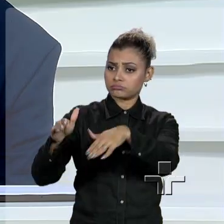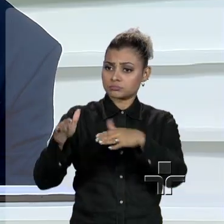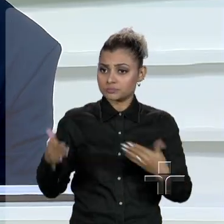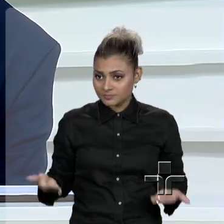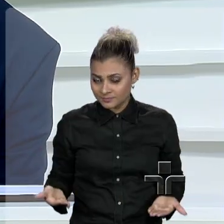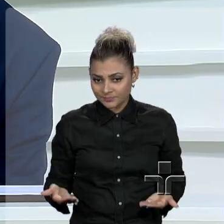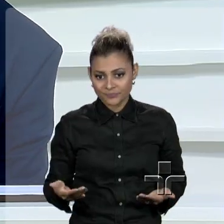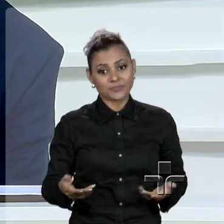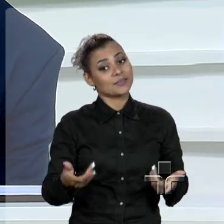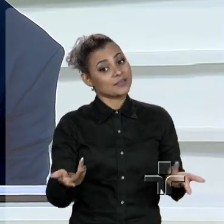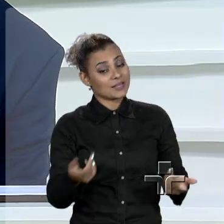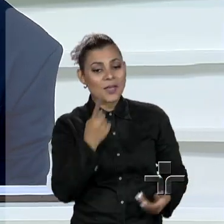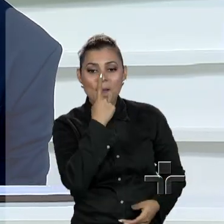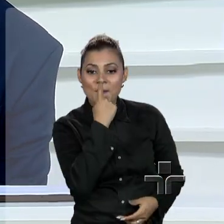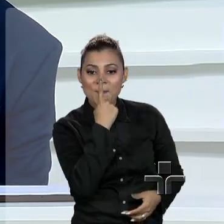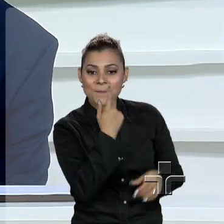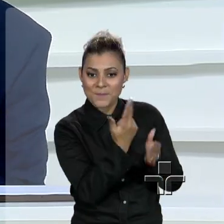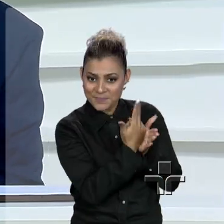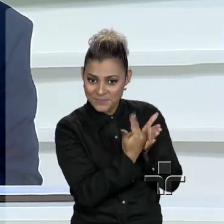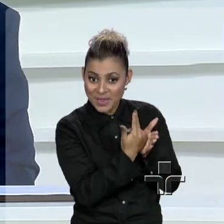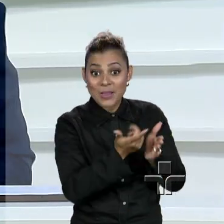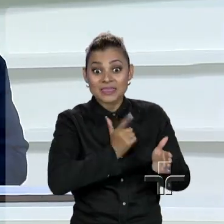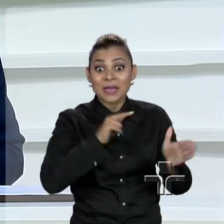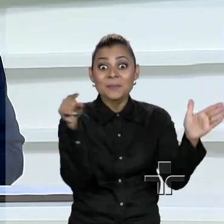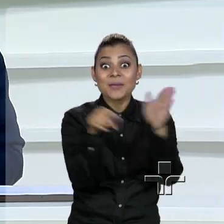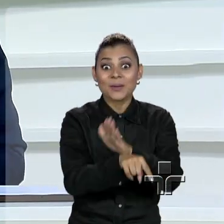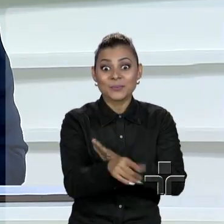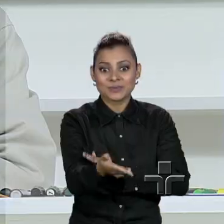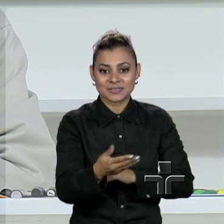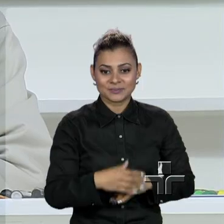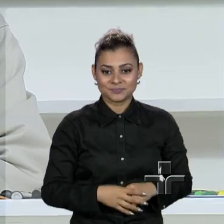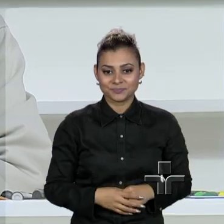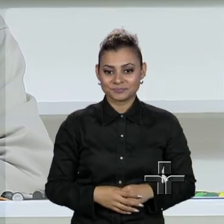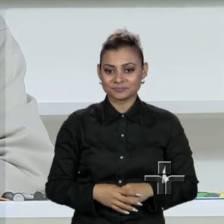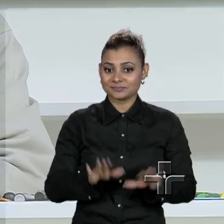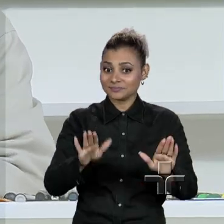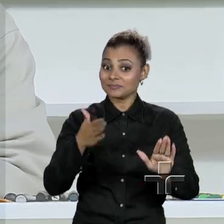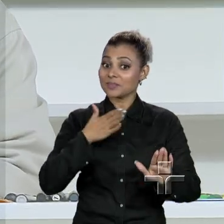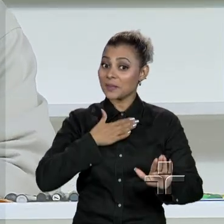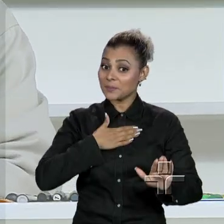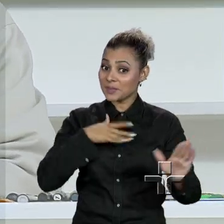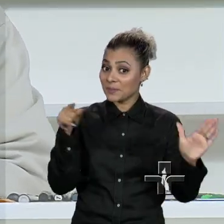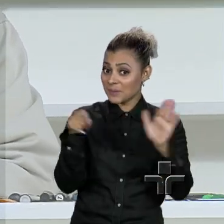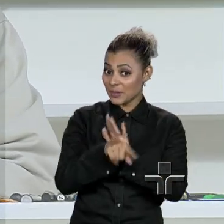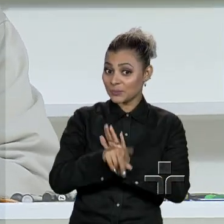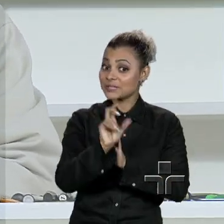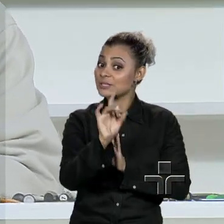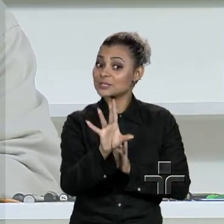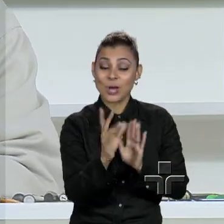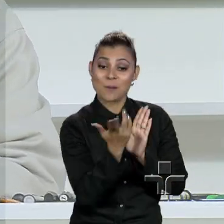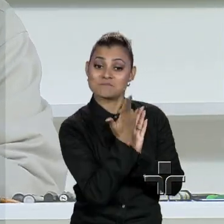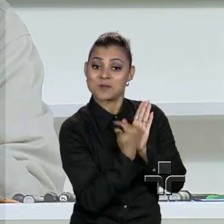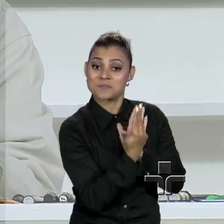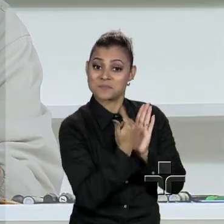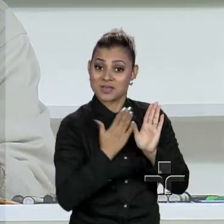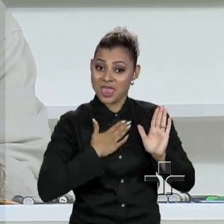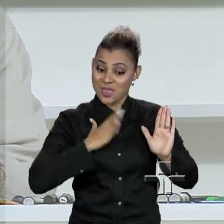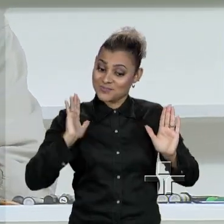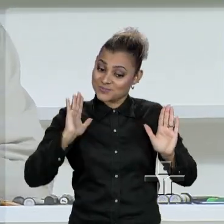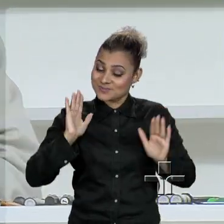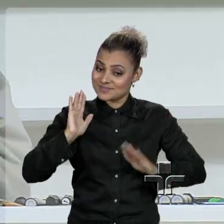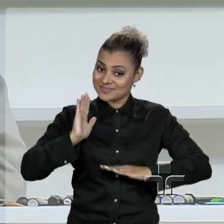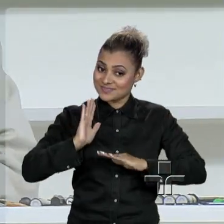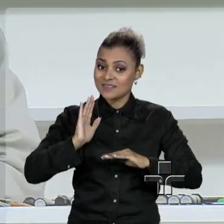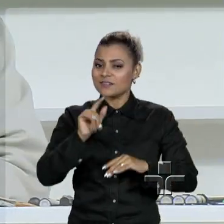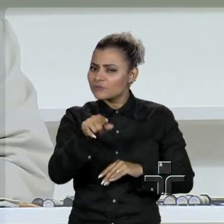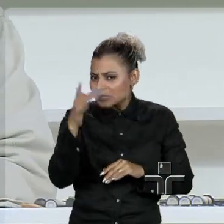Paulo Caruso tem uma pergunta para o senhor. Agora uma pergunta de caricaturista impagável. Você não acha que